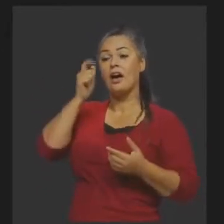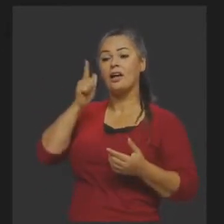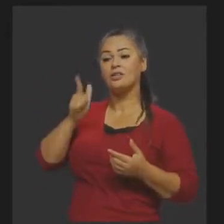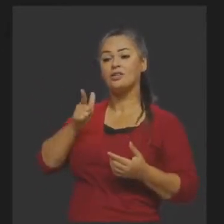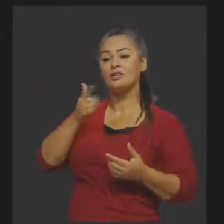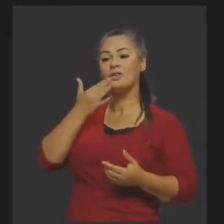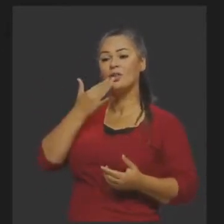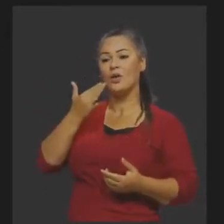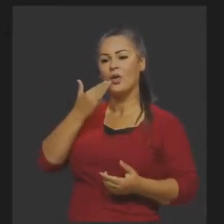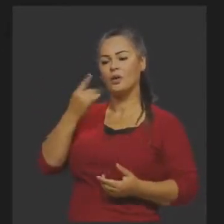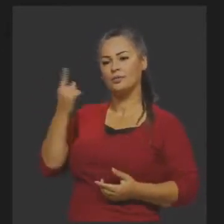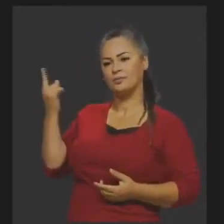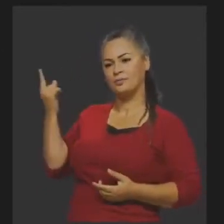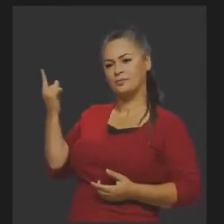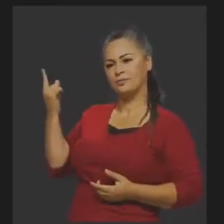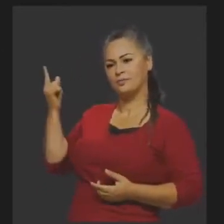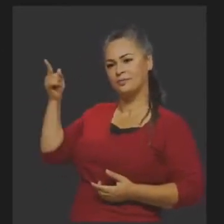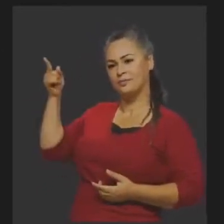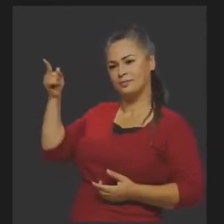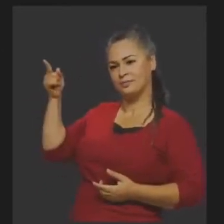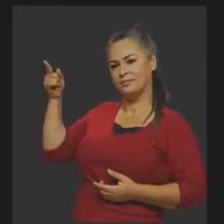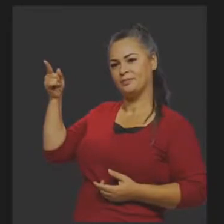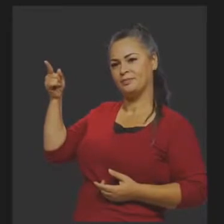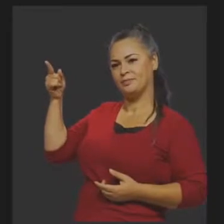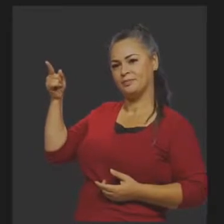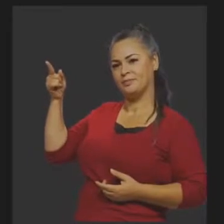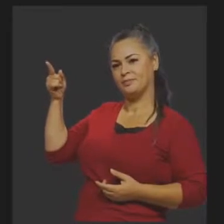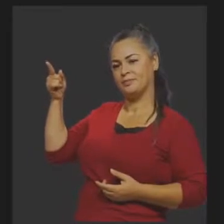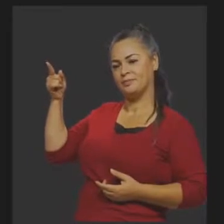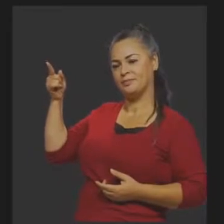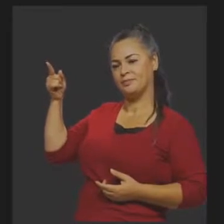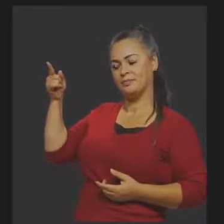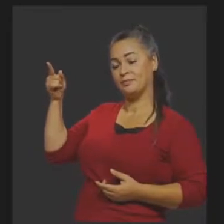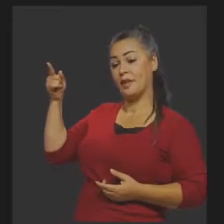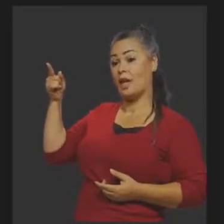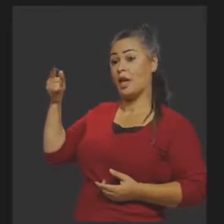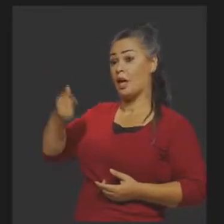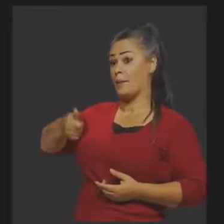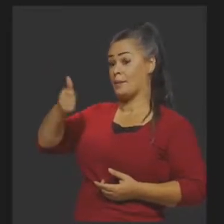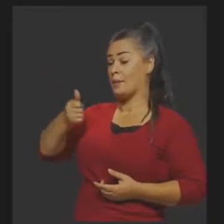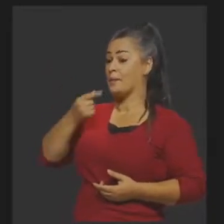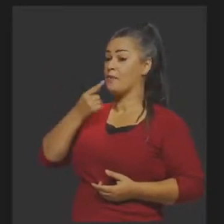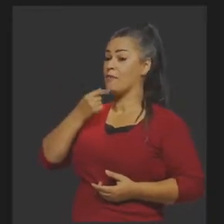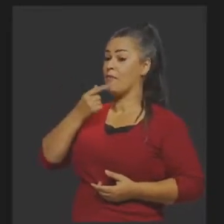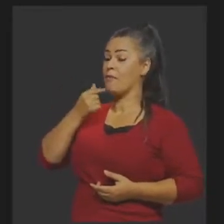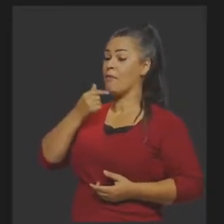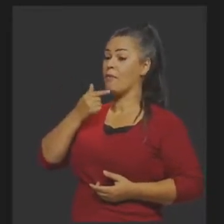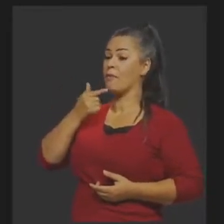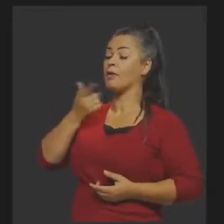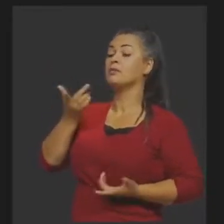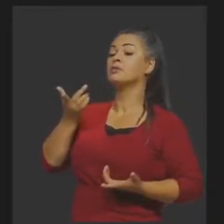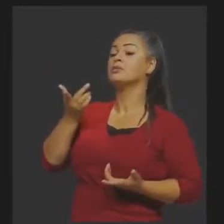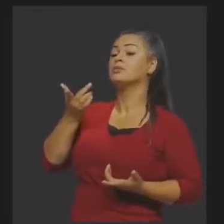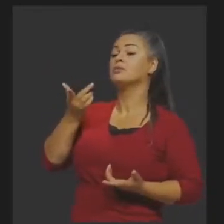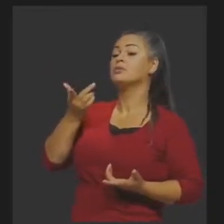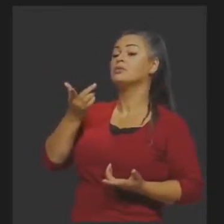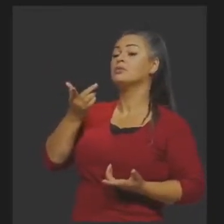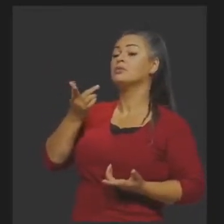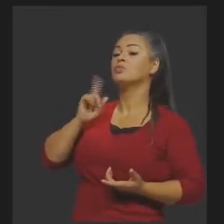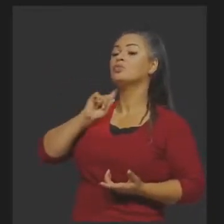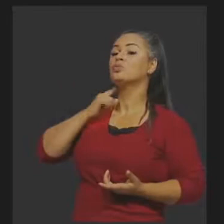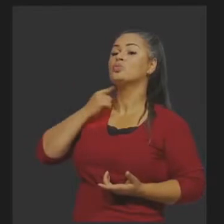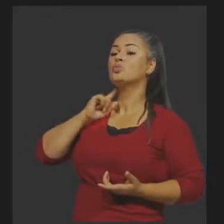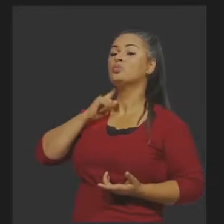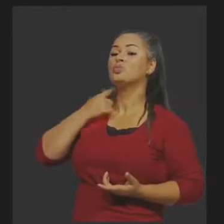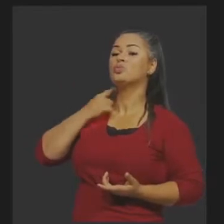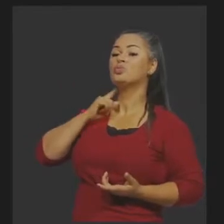saída do rim, você vai ter ali a veia cava inferior, que é a mais calibrosa, ela está atrás dos vasos vermelhos,